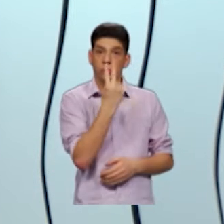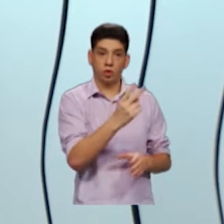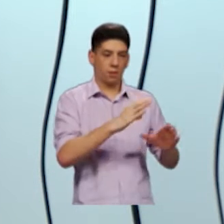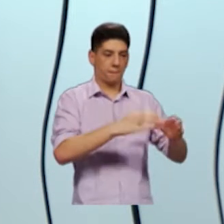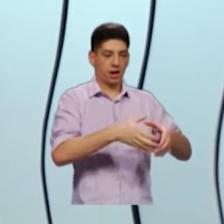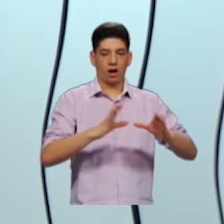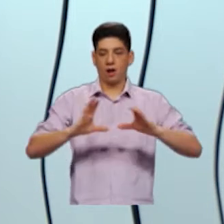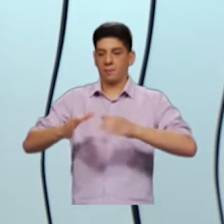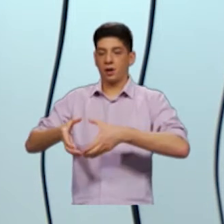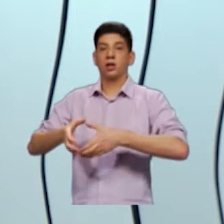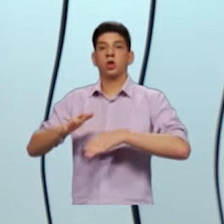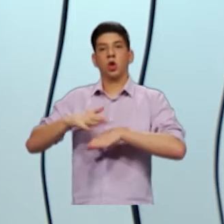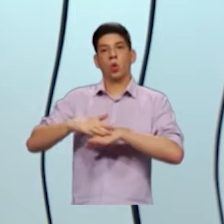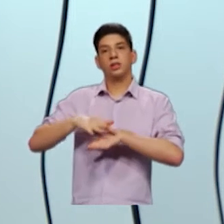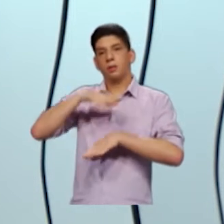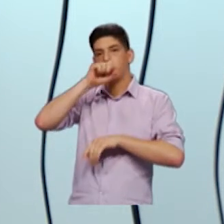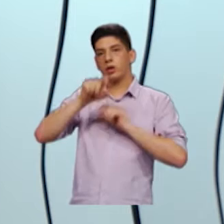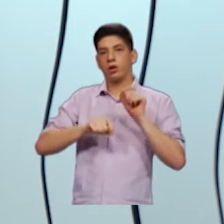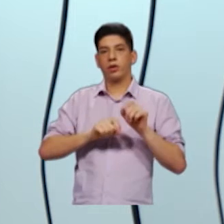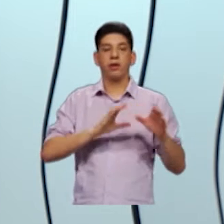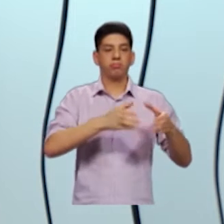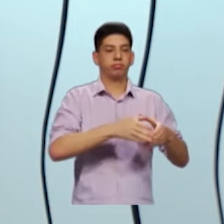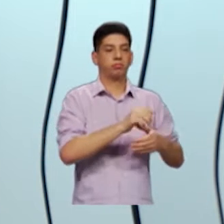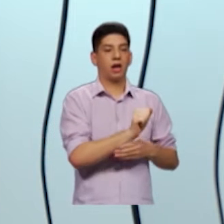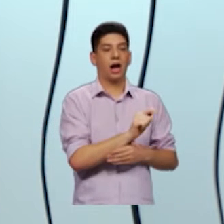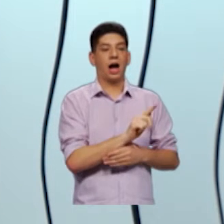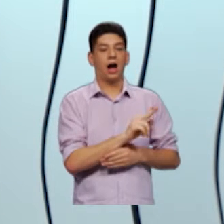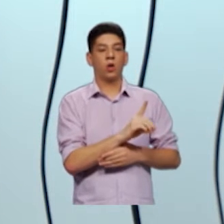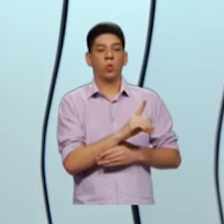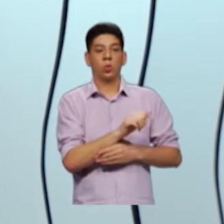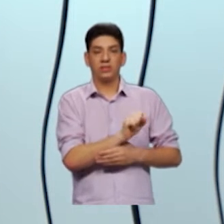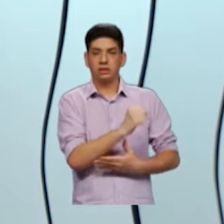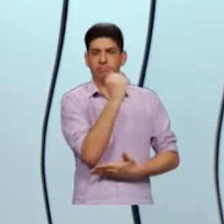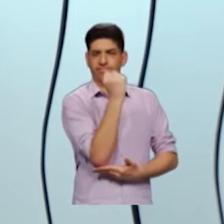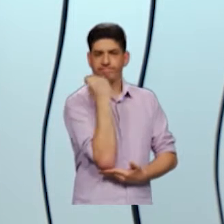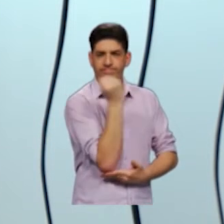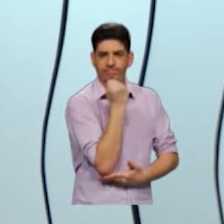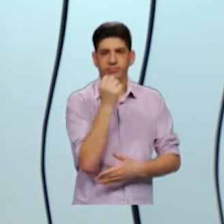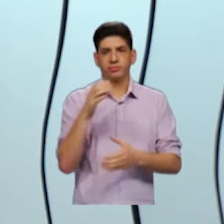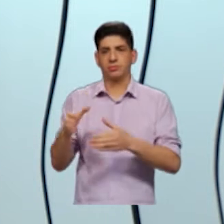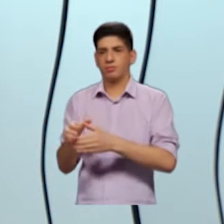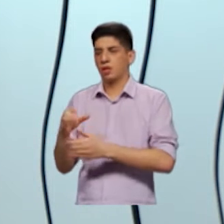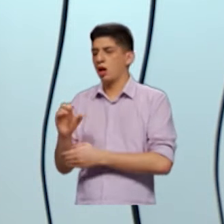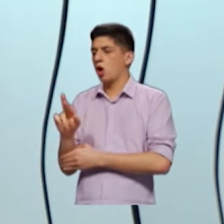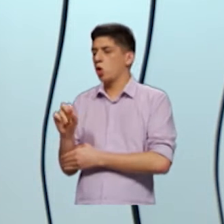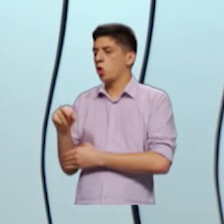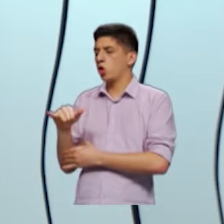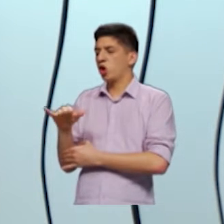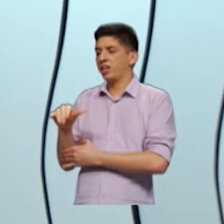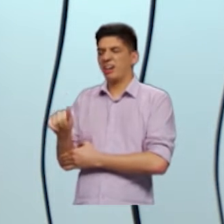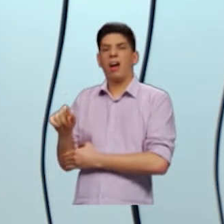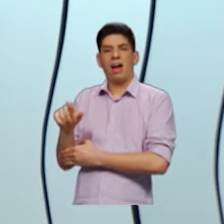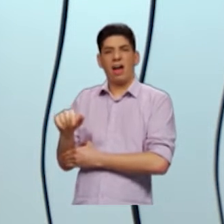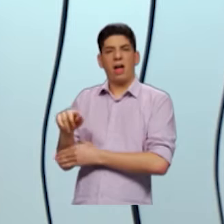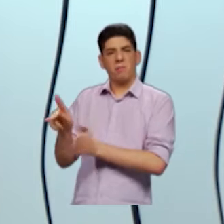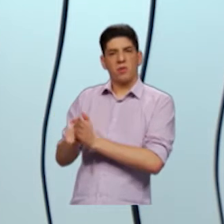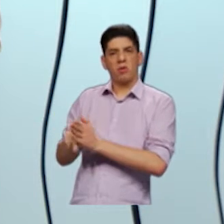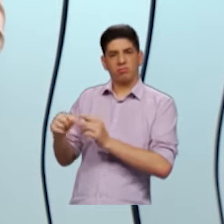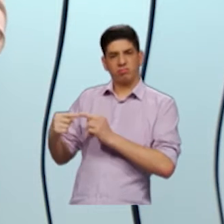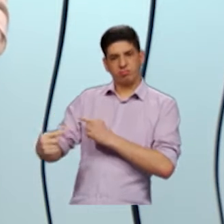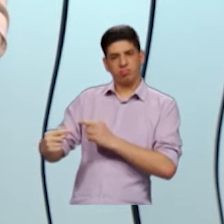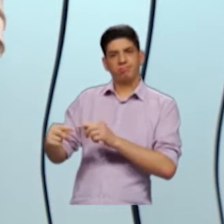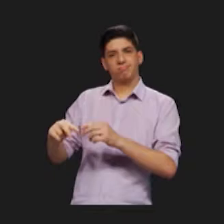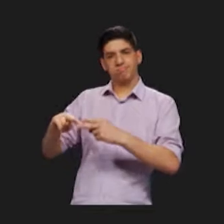doenças respiratórias, que são as doenças agudas e as doenças crônicas. Quando é que uma doença é tida como aguda e quando é que ela é